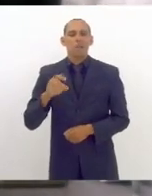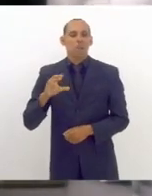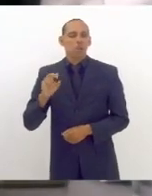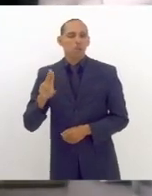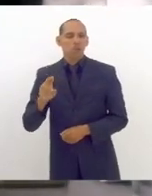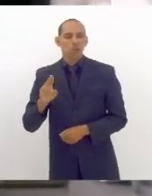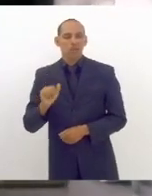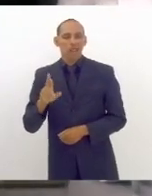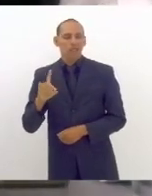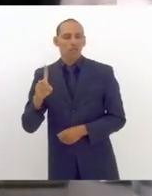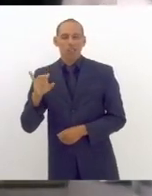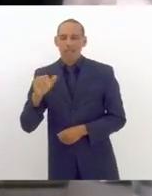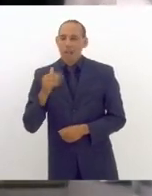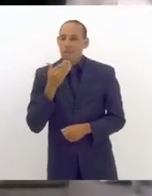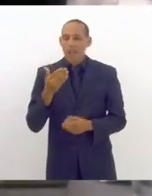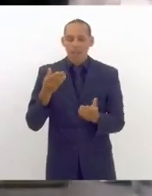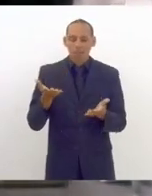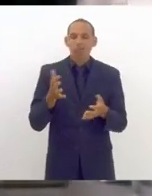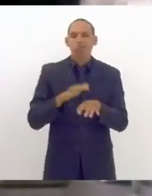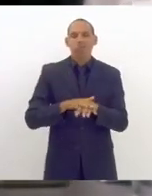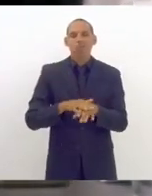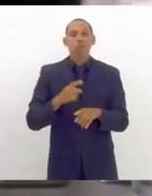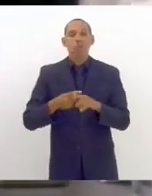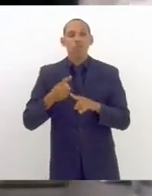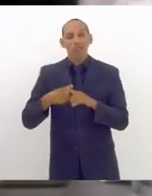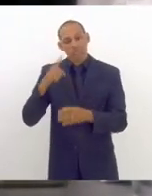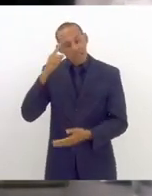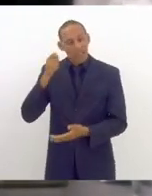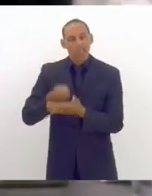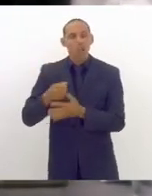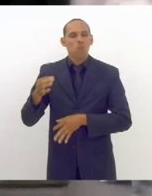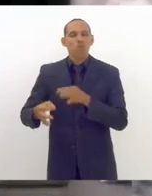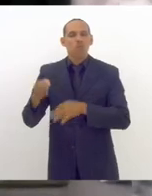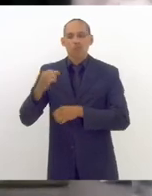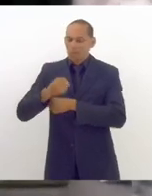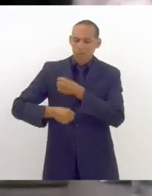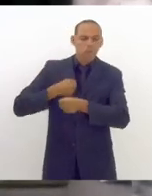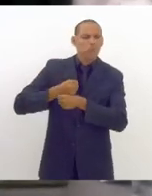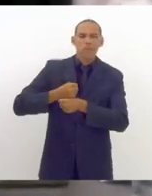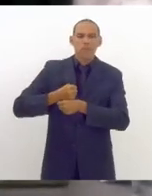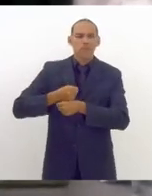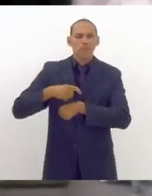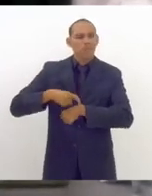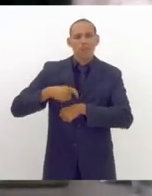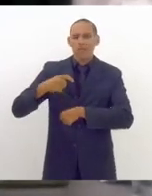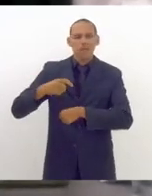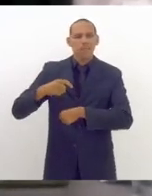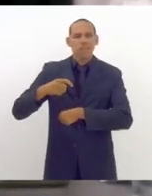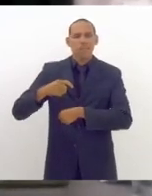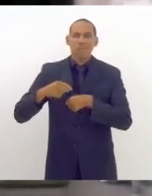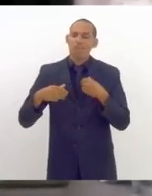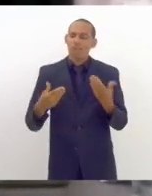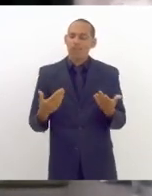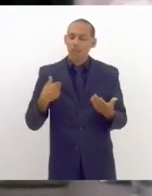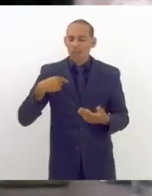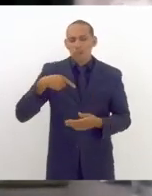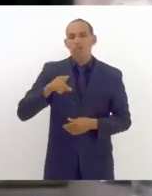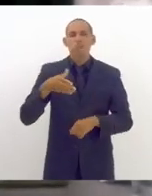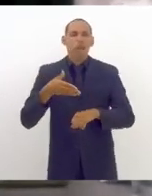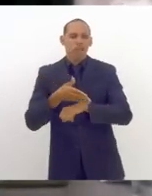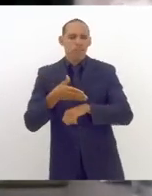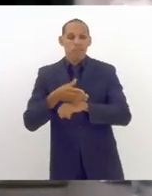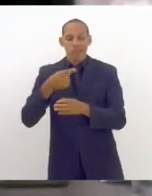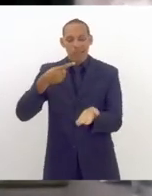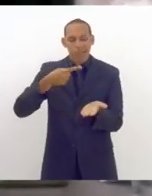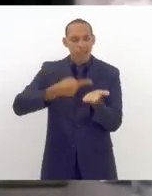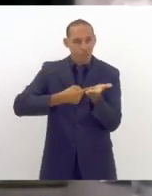do Rio pediu para ser incluída por decisão judicial e no ano seguinte Então eu fui Participei de